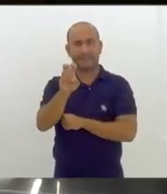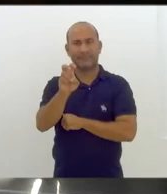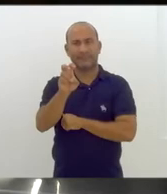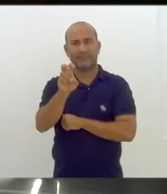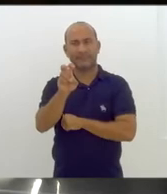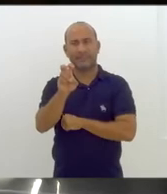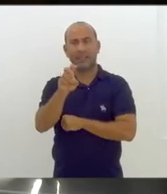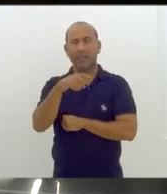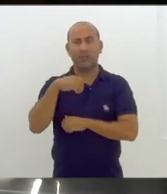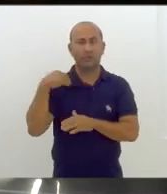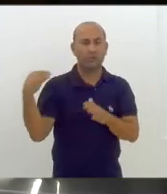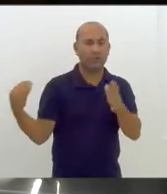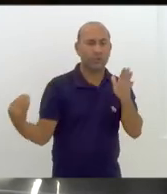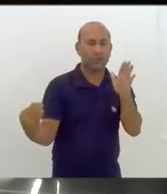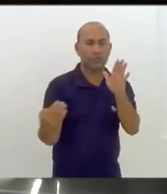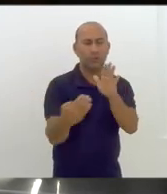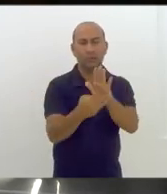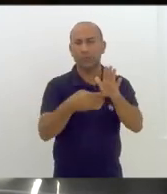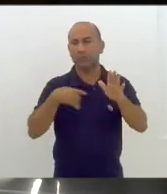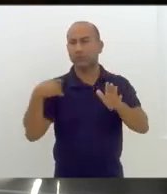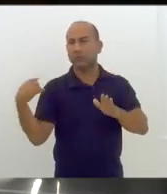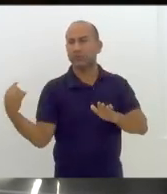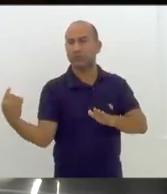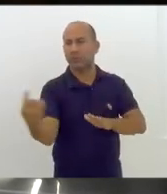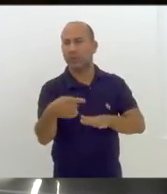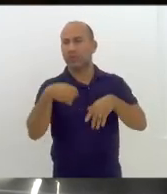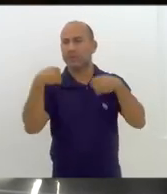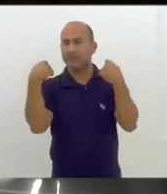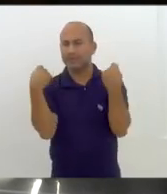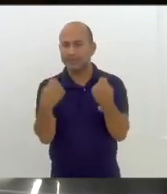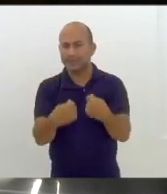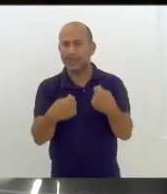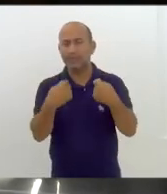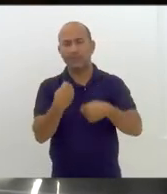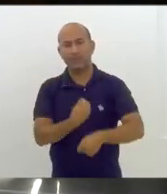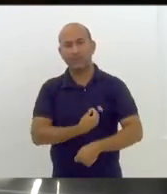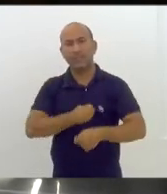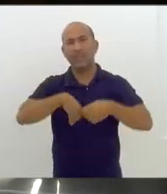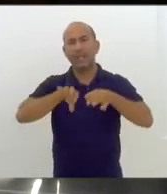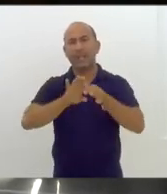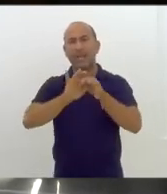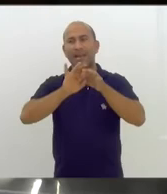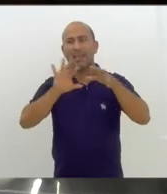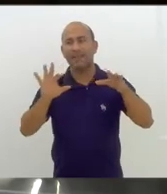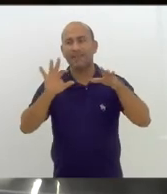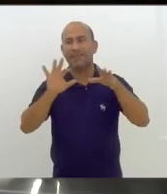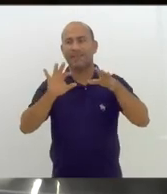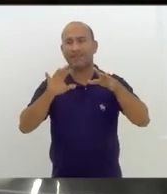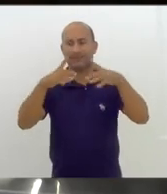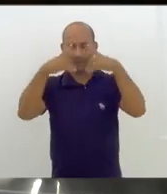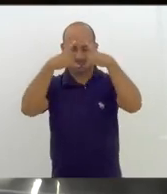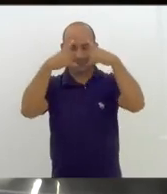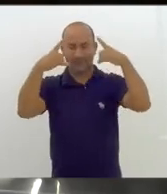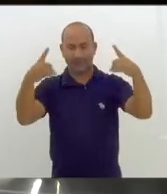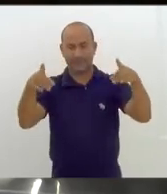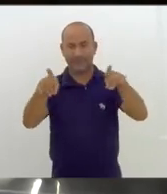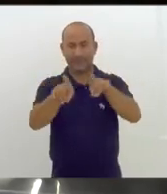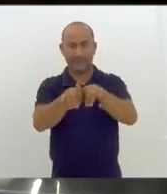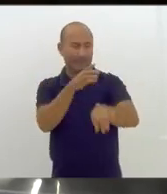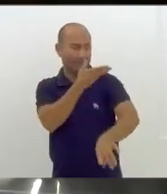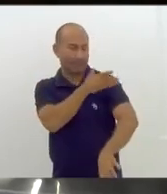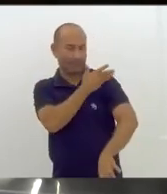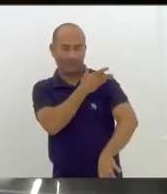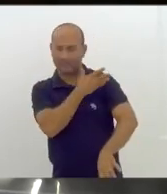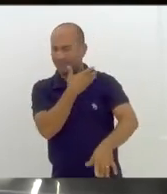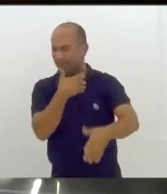todas nós, na verdade, temos o direito de viver uma vida livre de violência, livre de preconceito, seja de cor, religião,